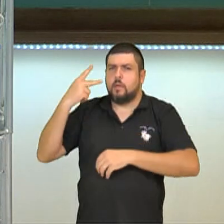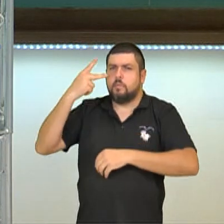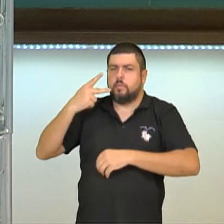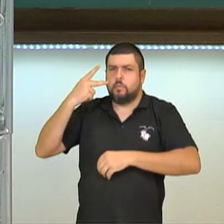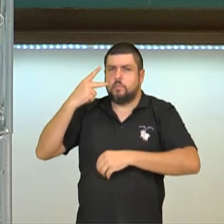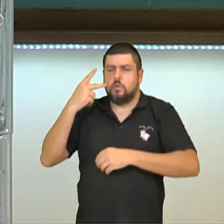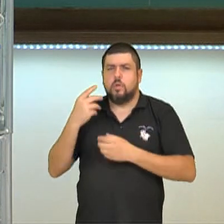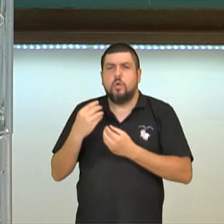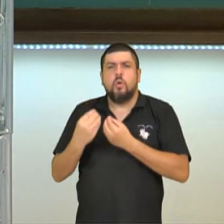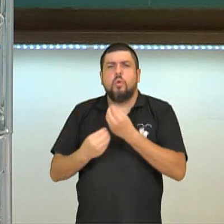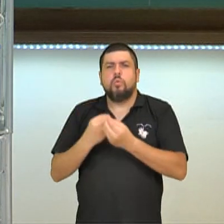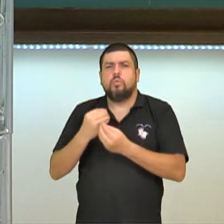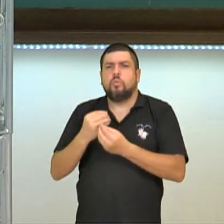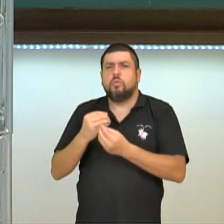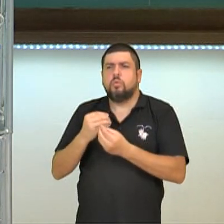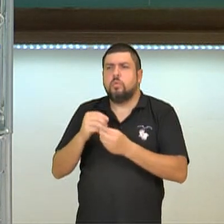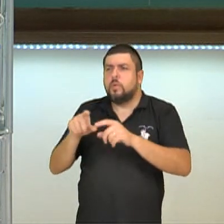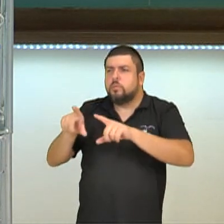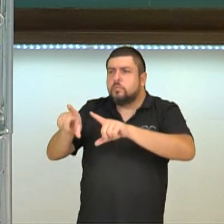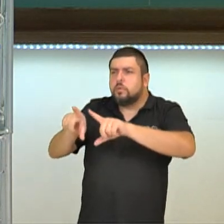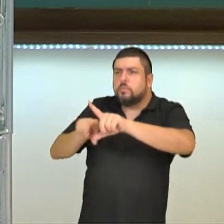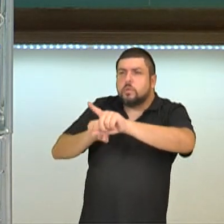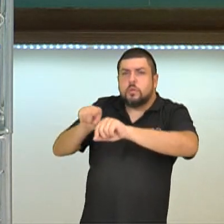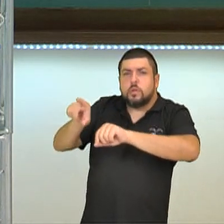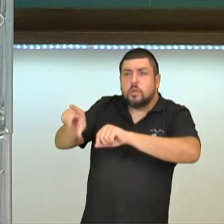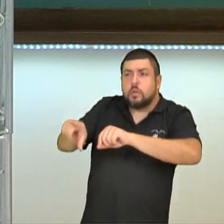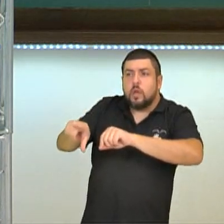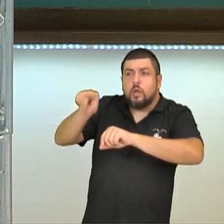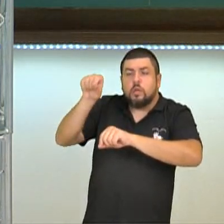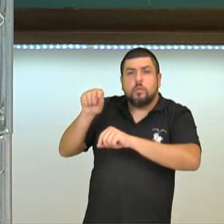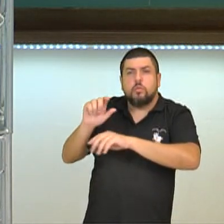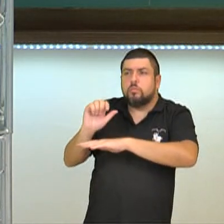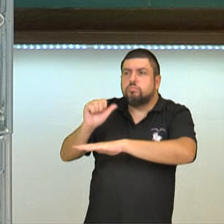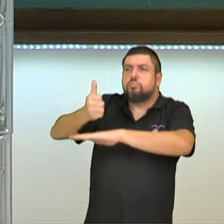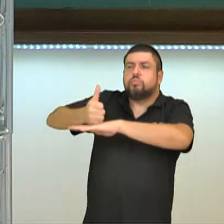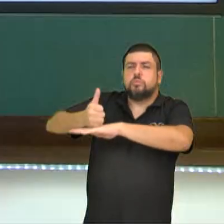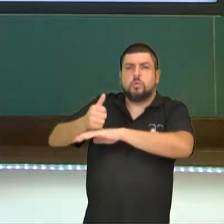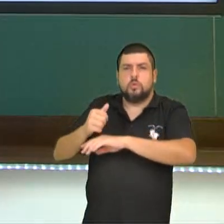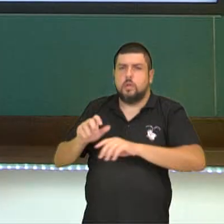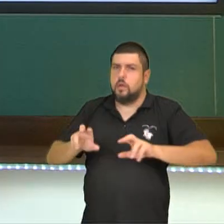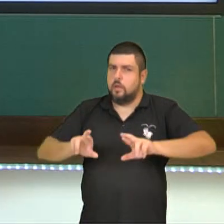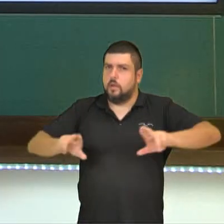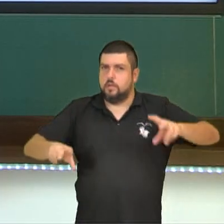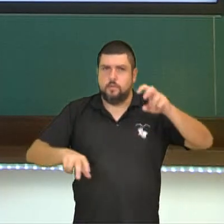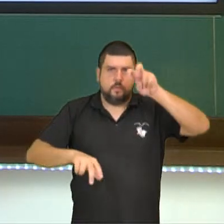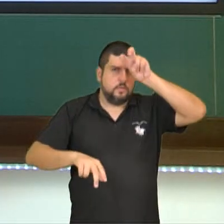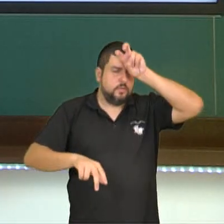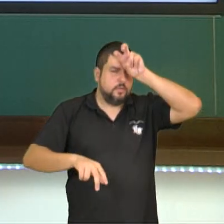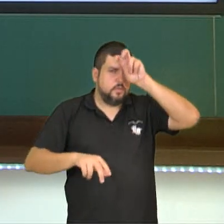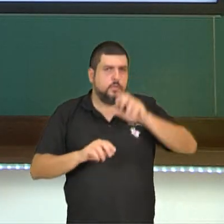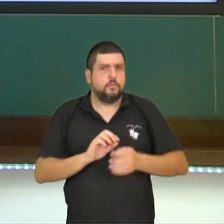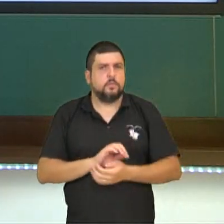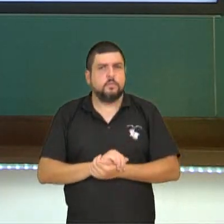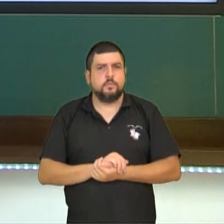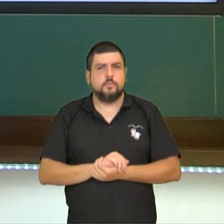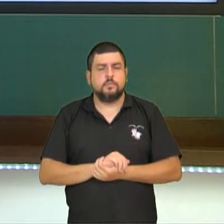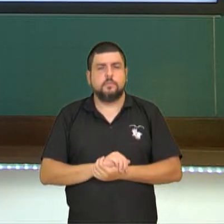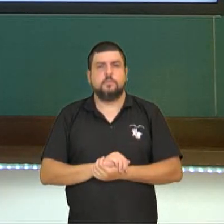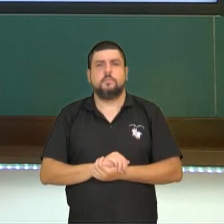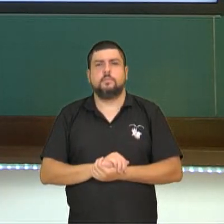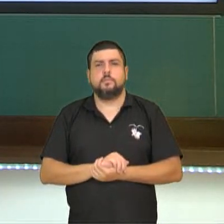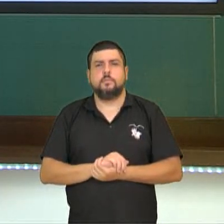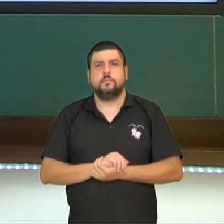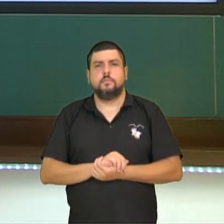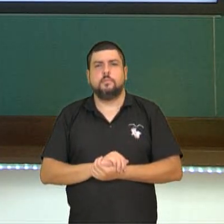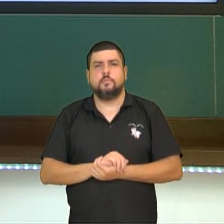os seus governantes, diferente inclusive do próprio Egito, diferente de várias civilizações. Olha que bacana. Antes vocês vão